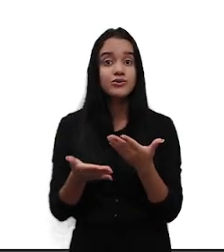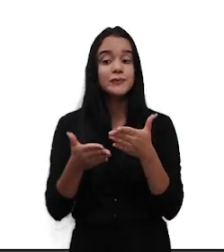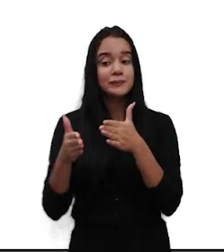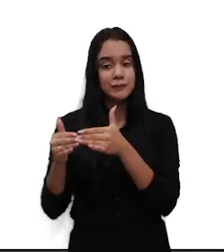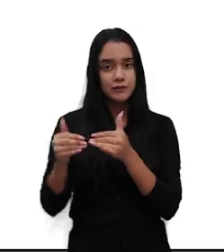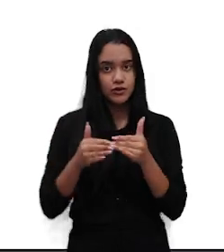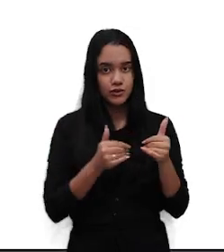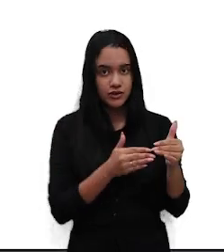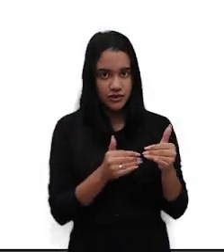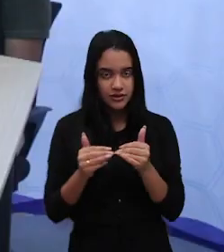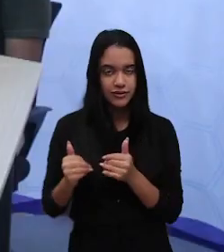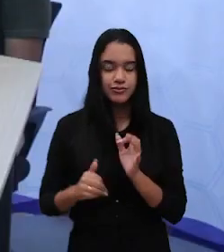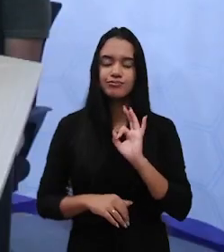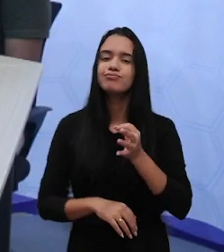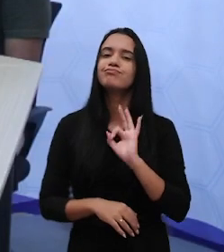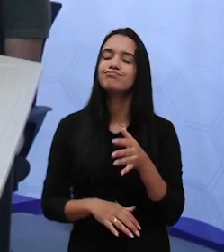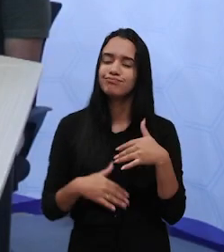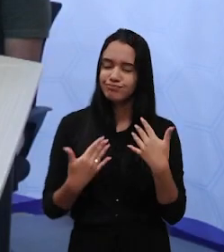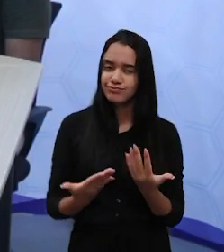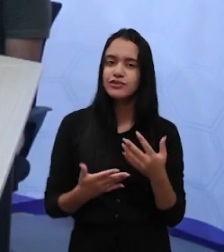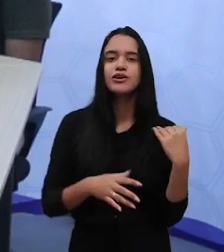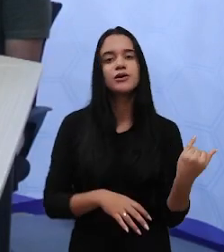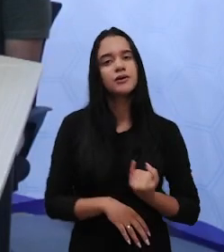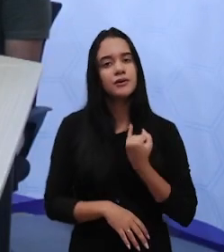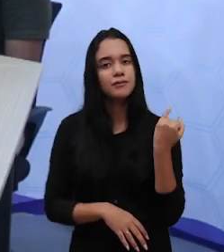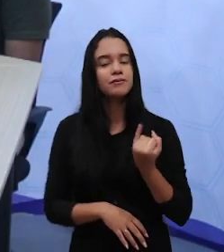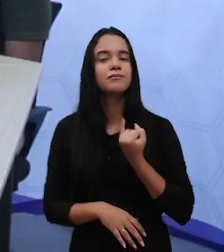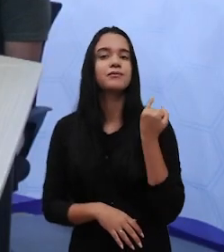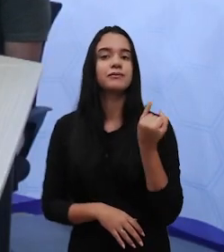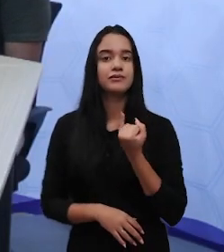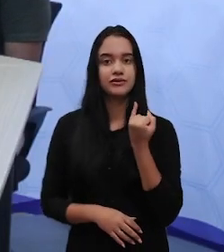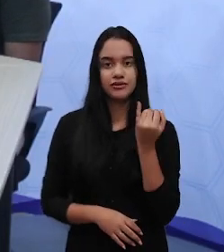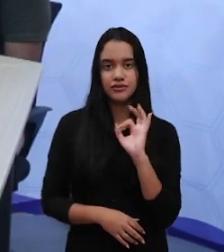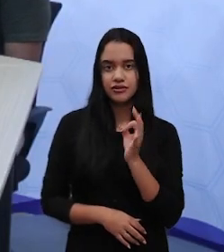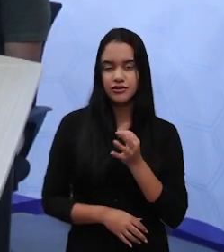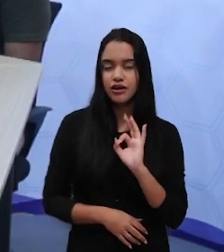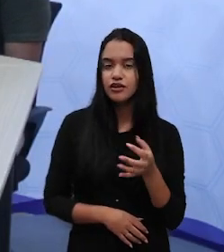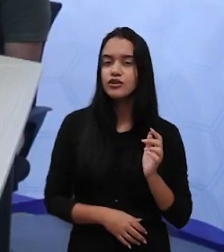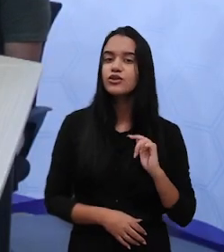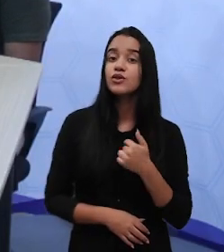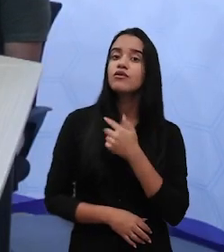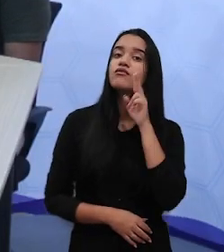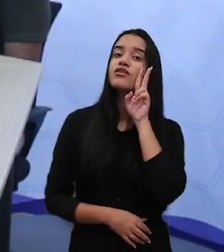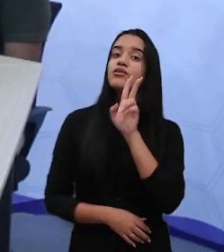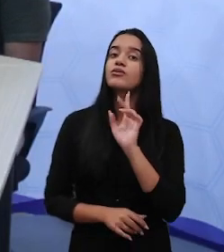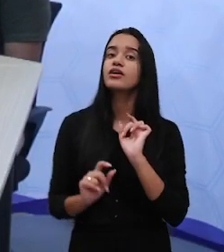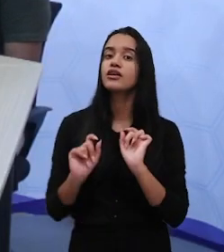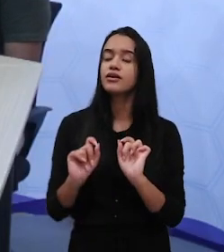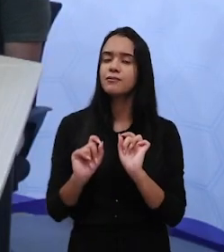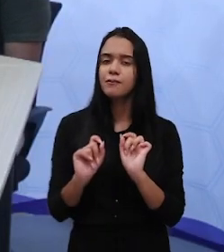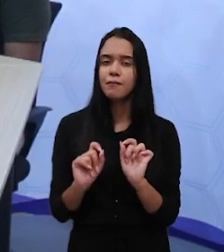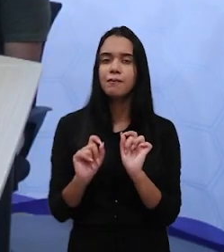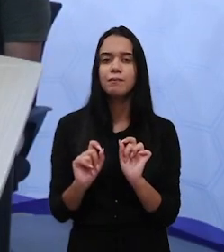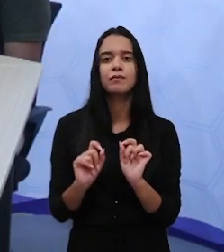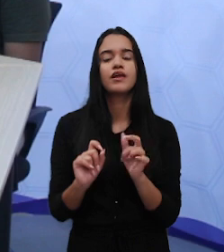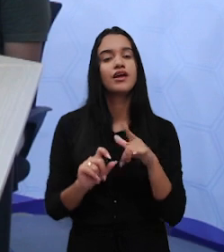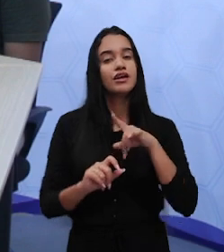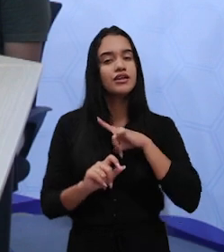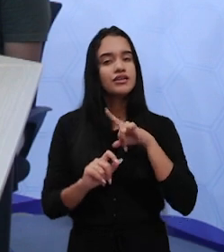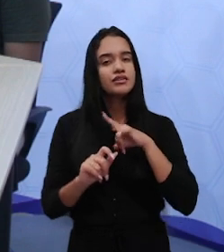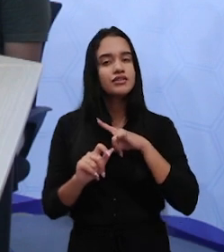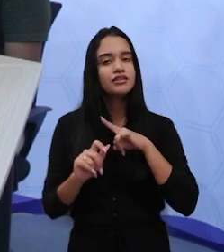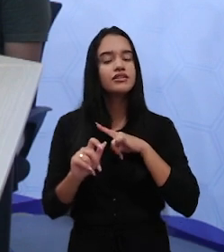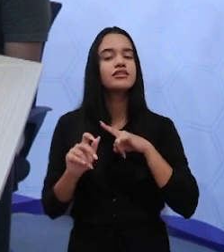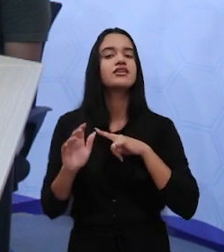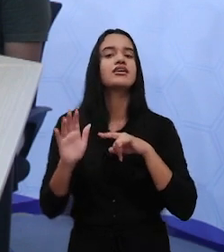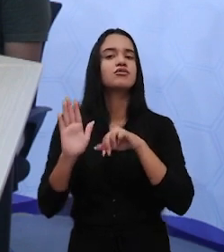solicitações, Isso, muito importante, professora? É muito importante, Então a gente vai ver que ele vem com cabeçalho,